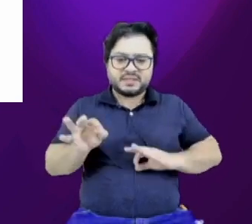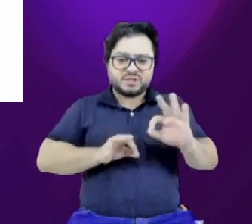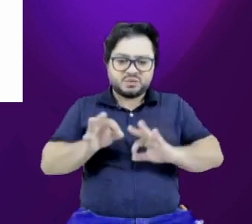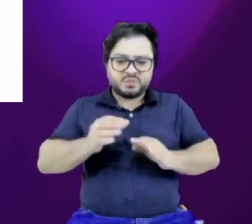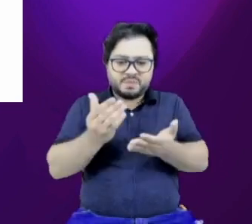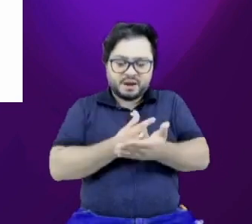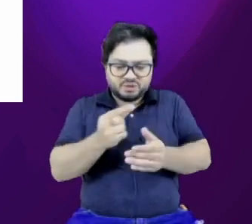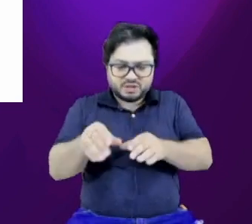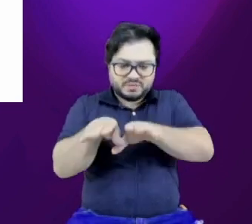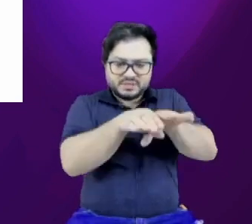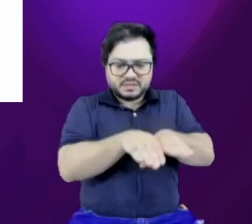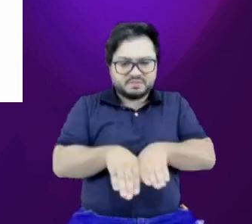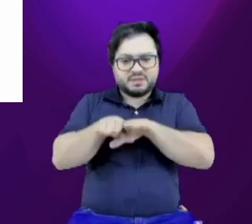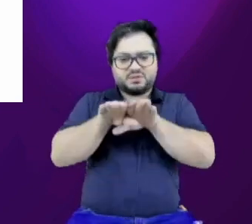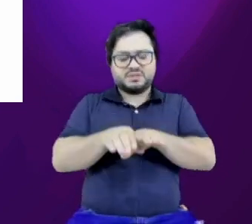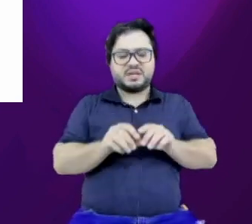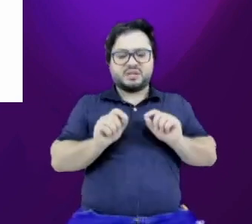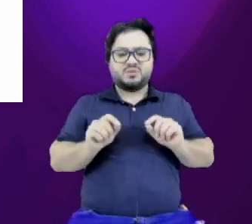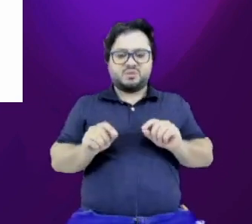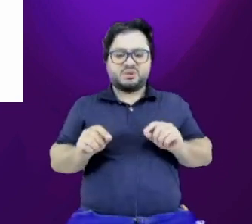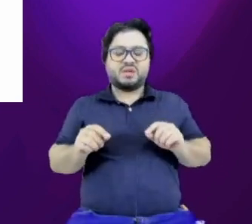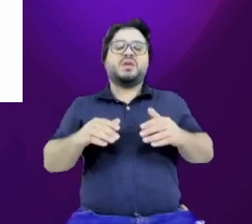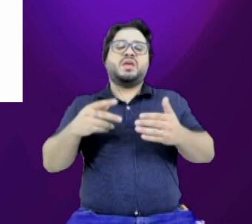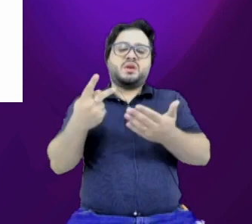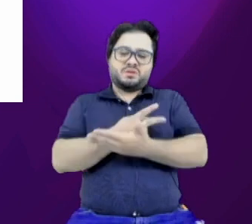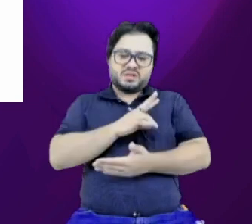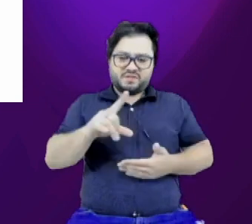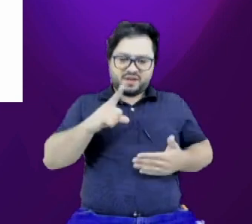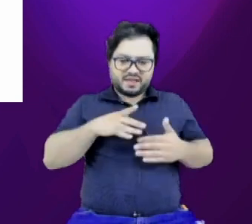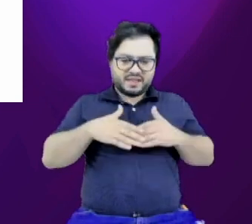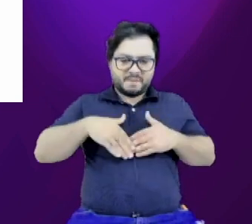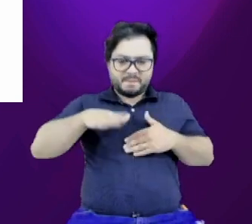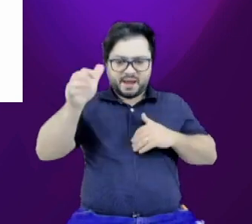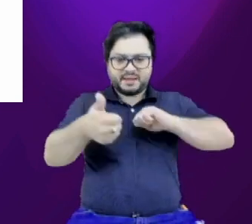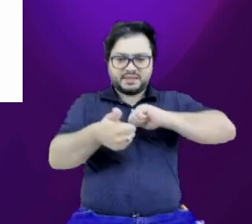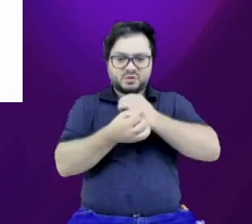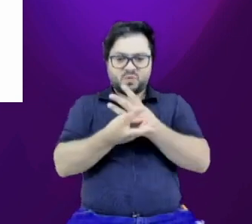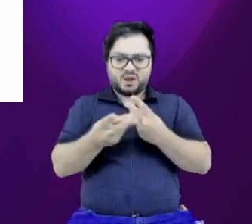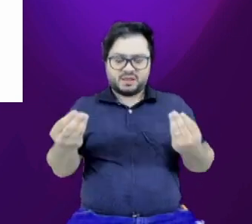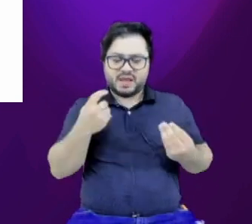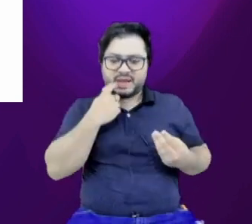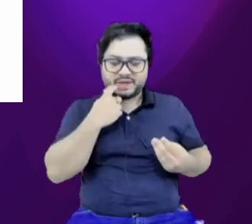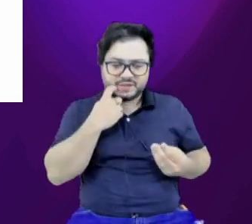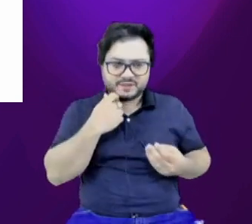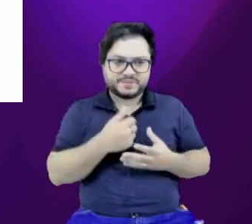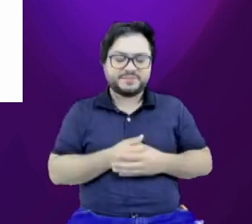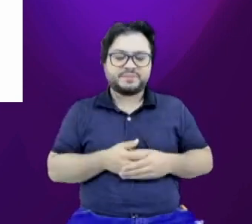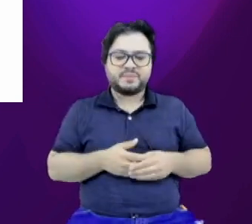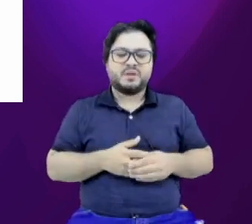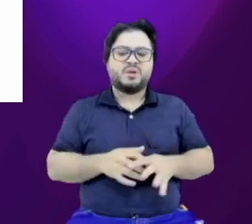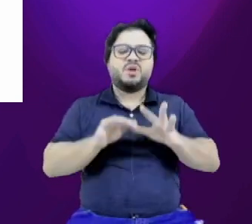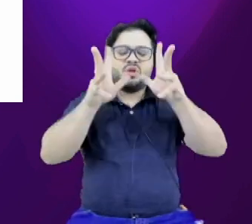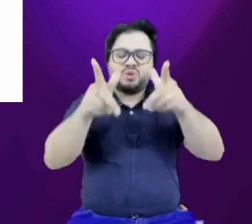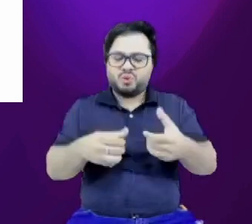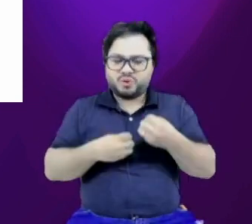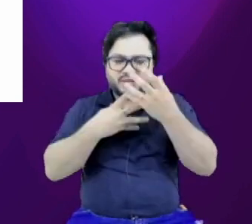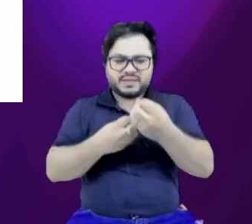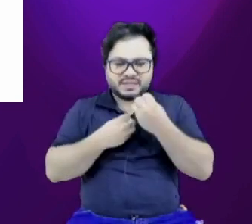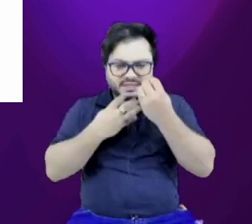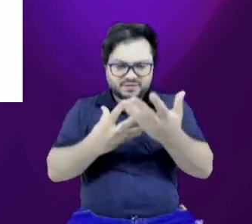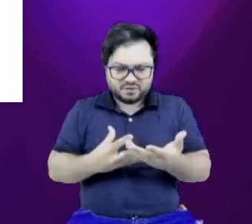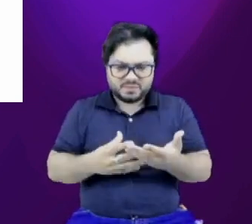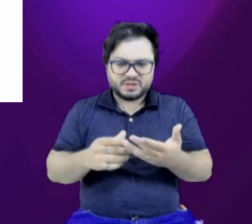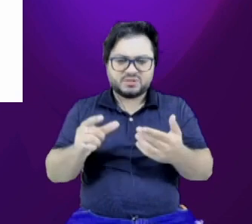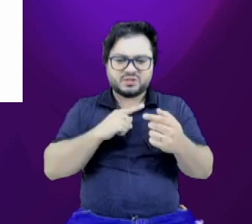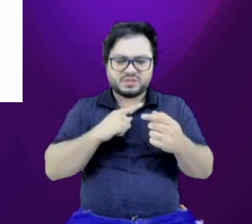lâminas padronizados e que, em consequência, vai trazer muito maior qualidade. Todas as informações estão